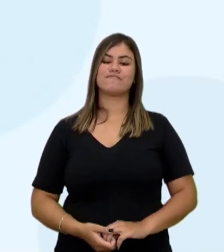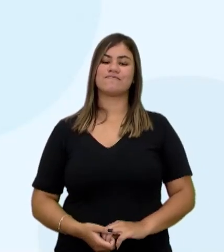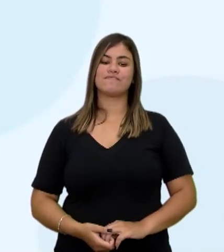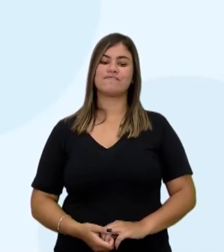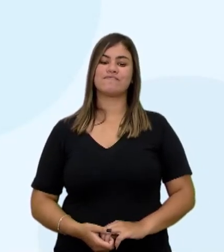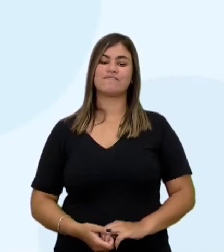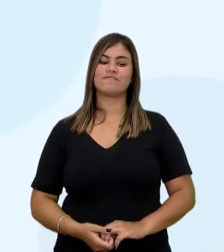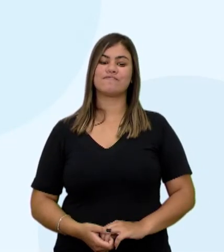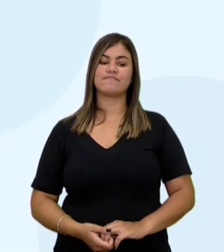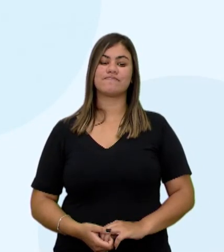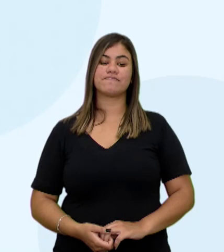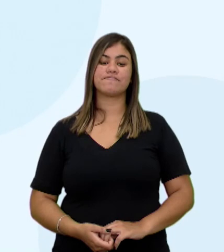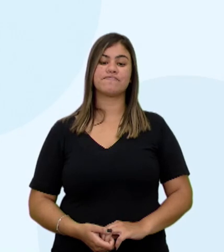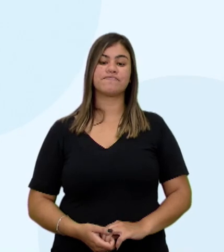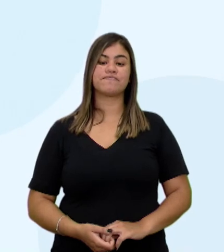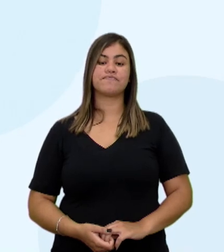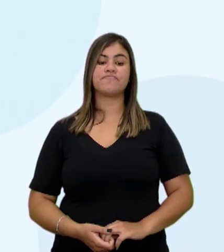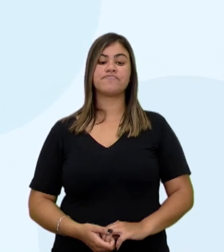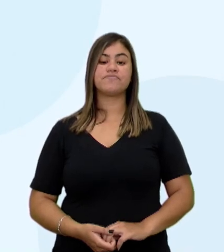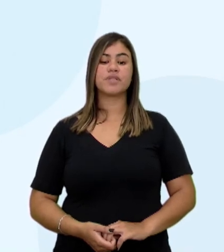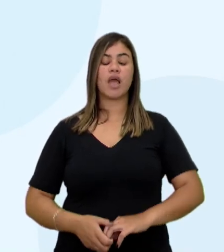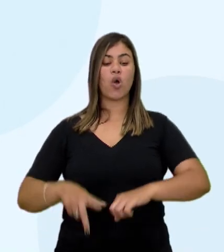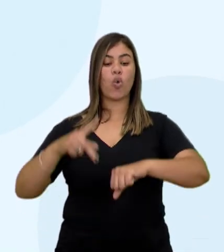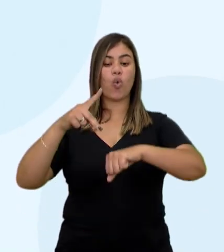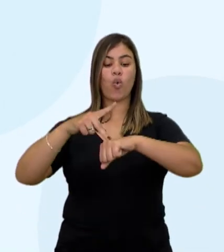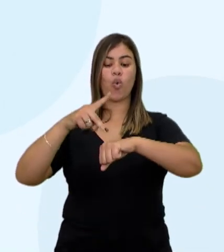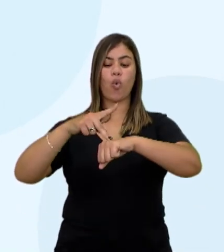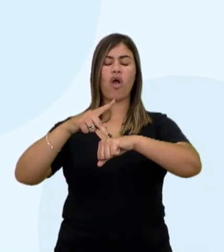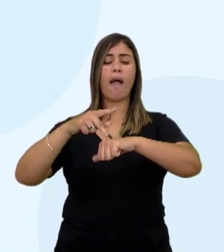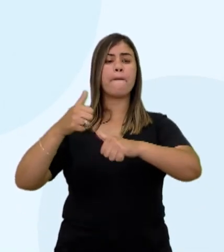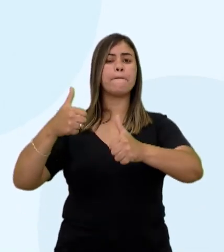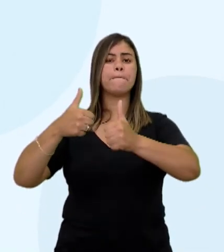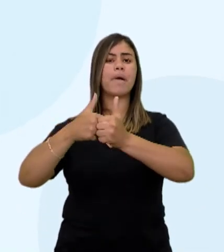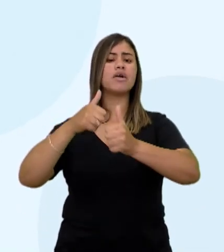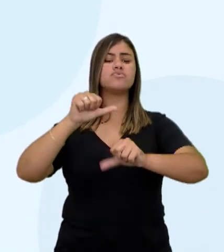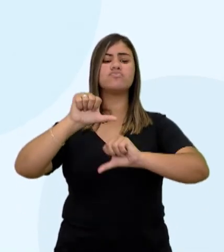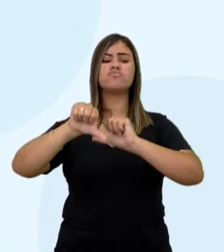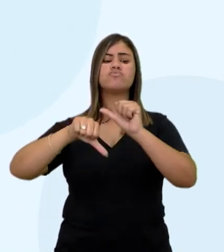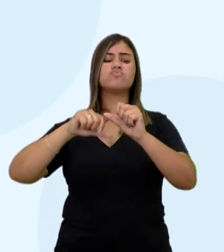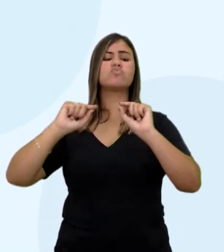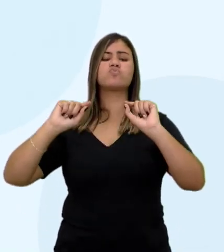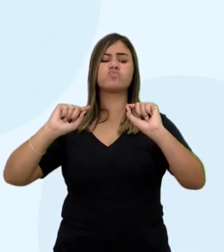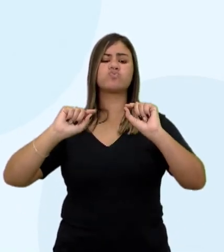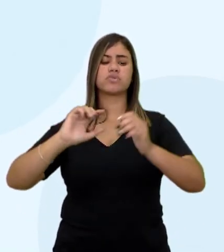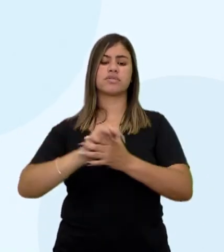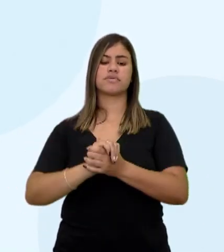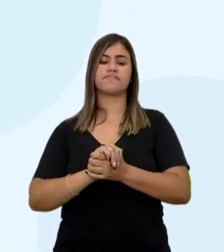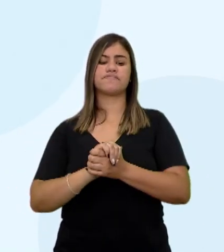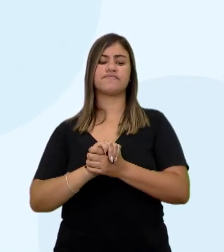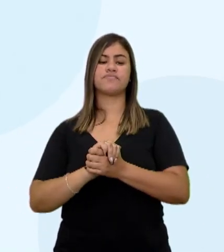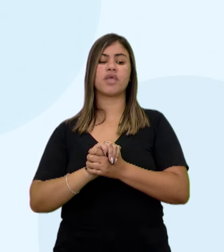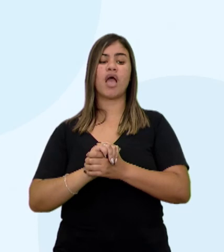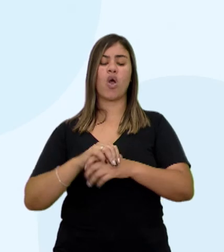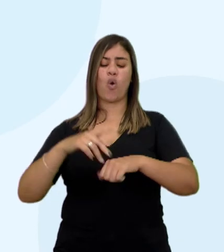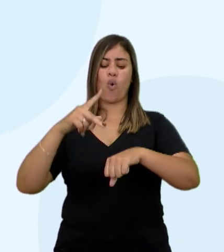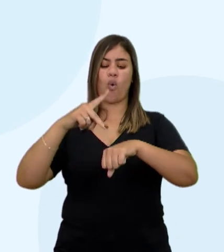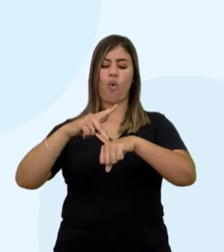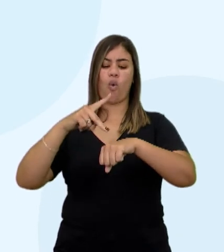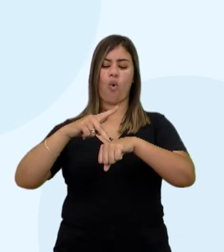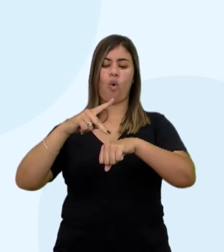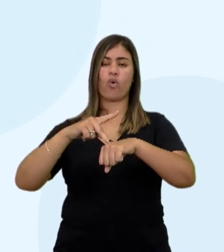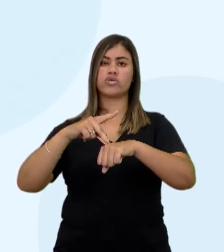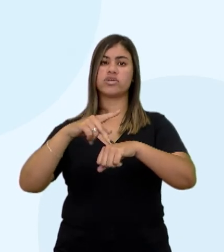verificando. Quais mudanças ocorreram próximo às rochas, né, depois de ver esse curta? Podemos perceber alguma mudança nas rochas e